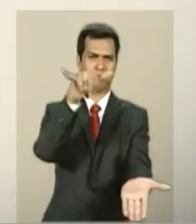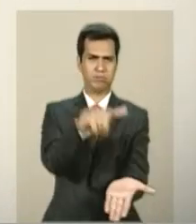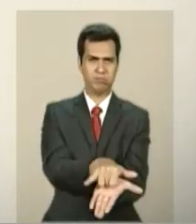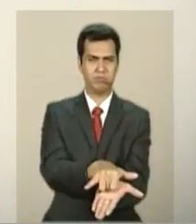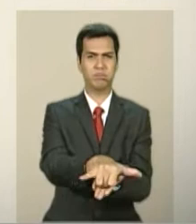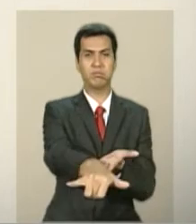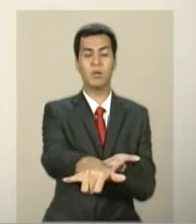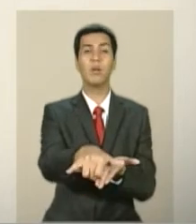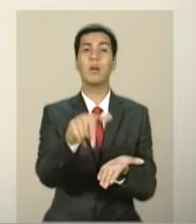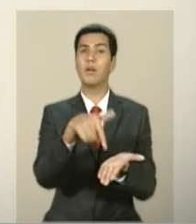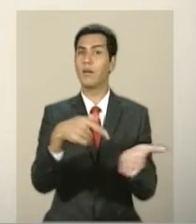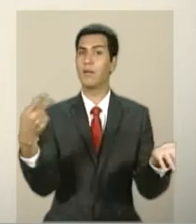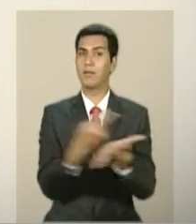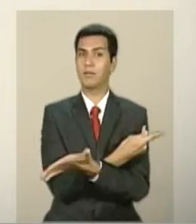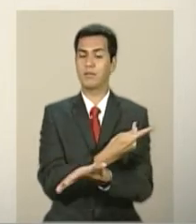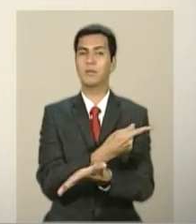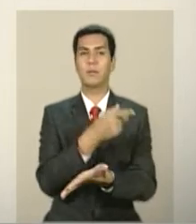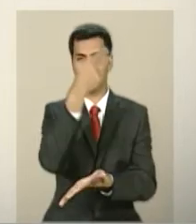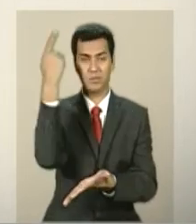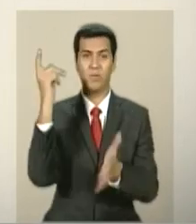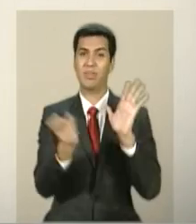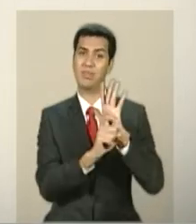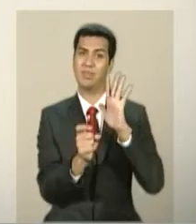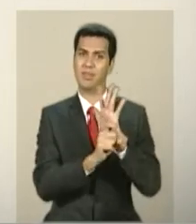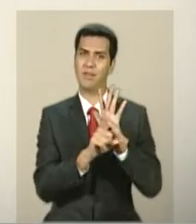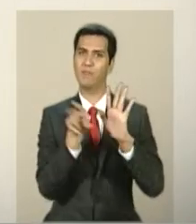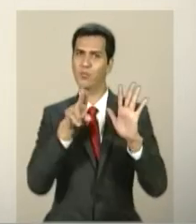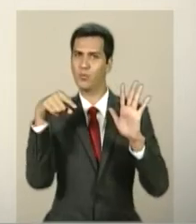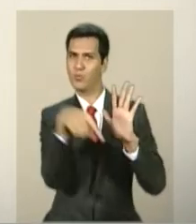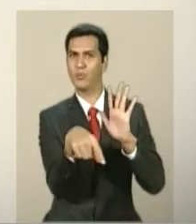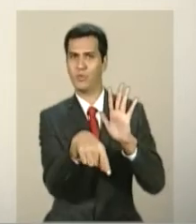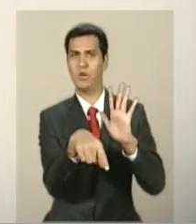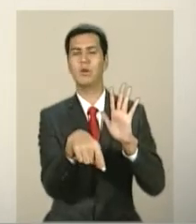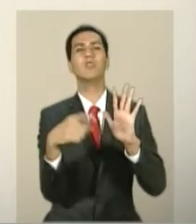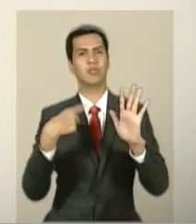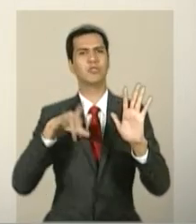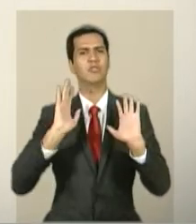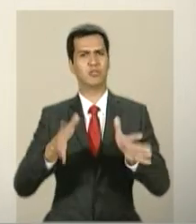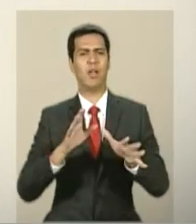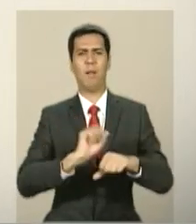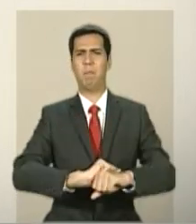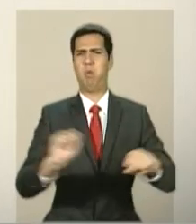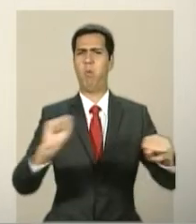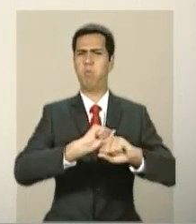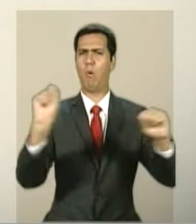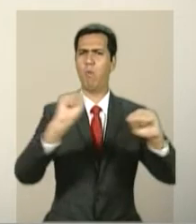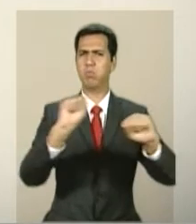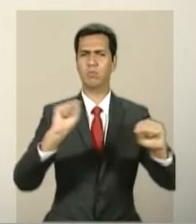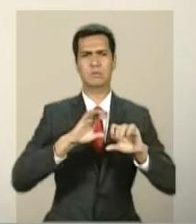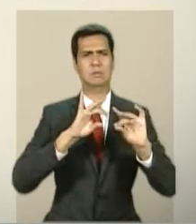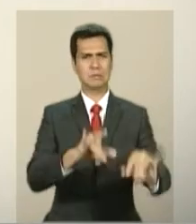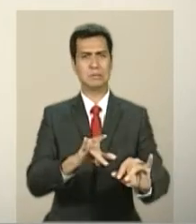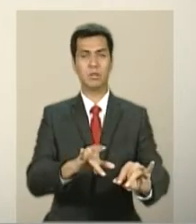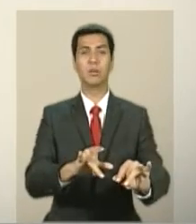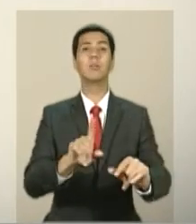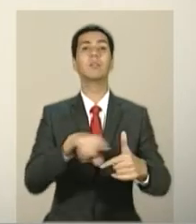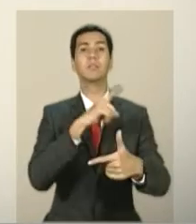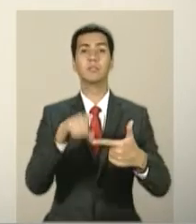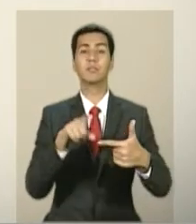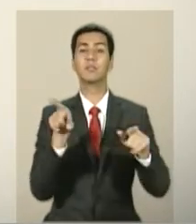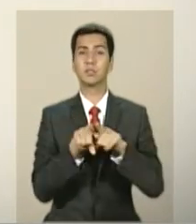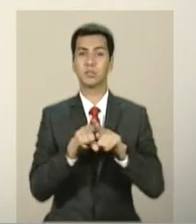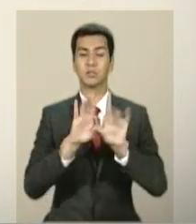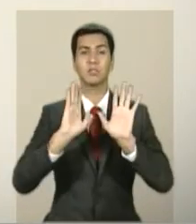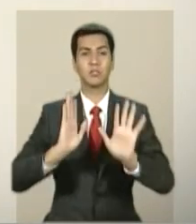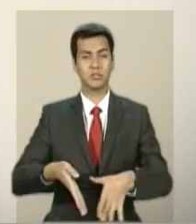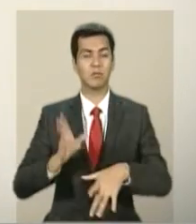também foi desativado um garimpo ilegal escondido em uma área indígena na segunda operação